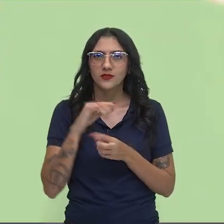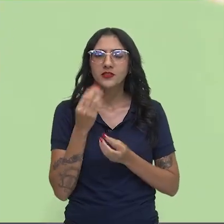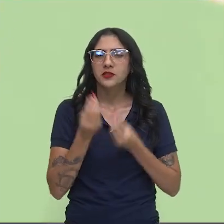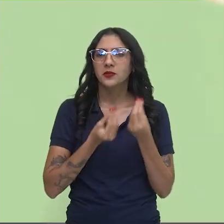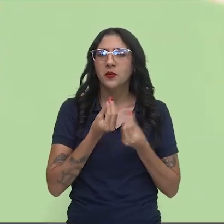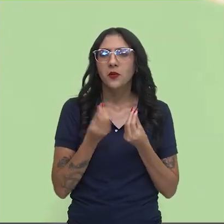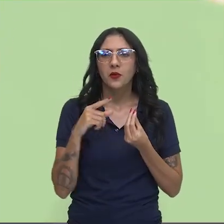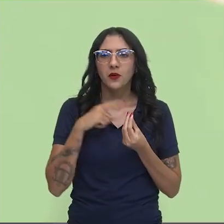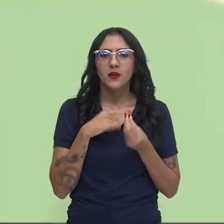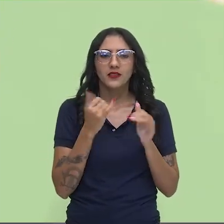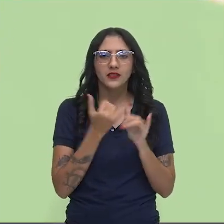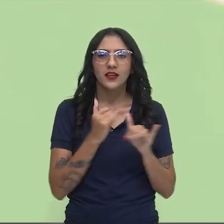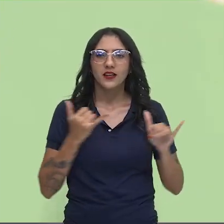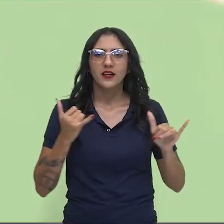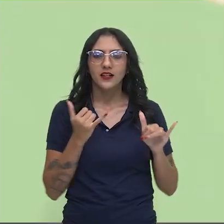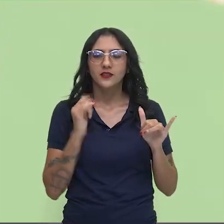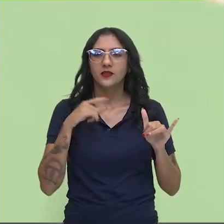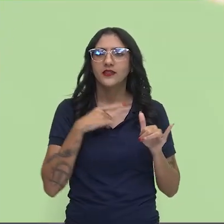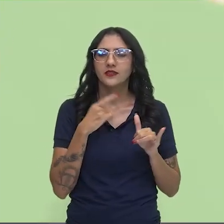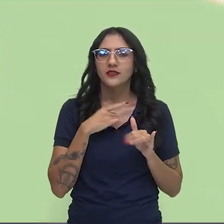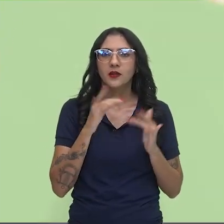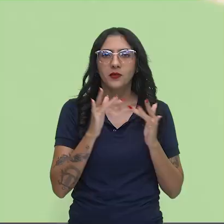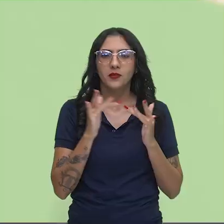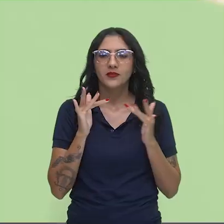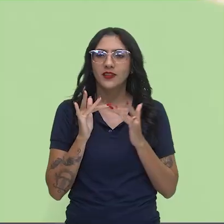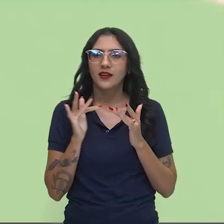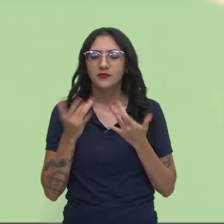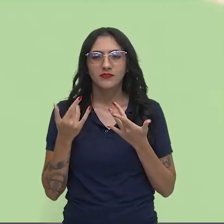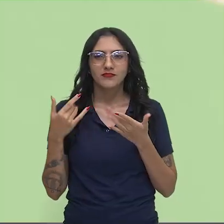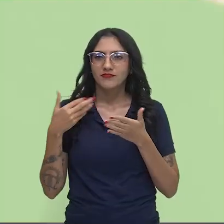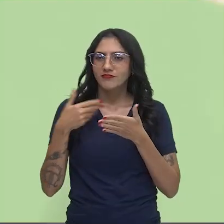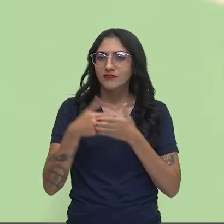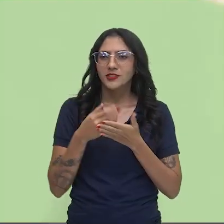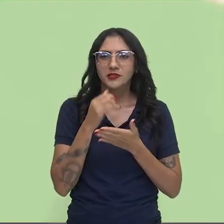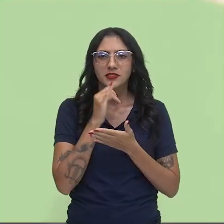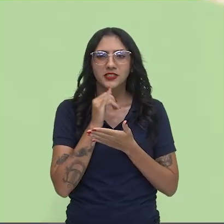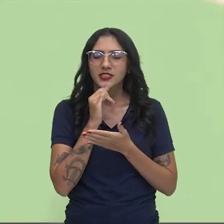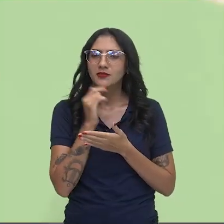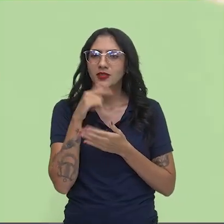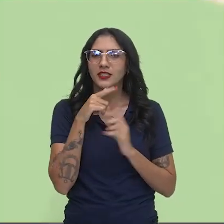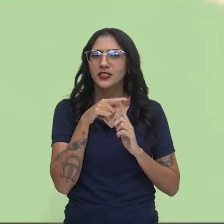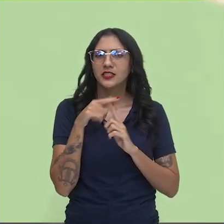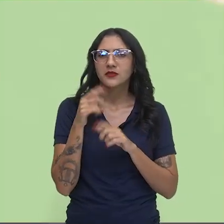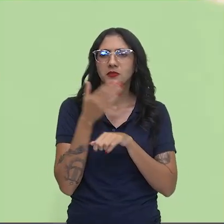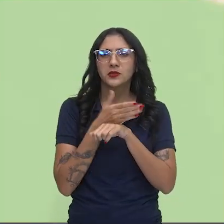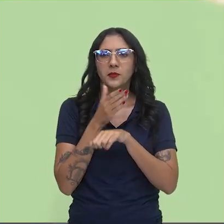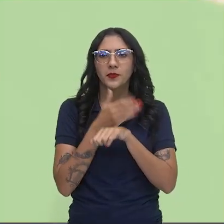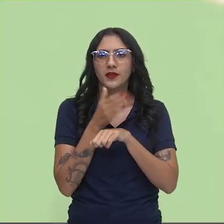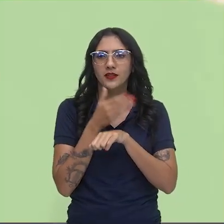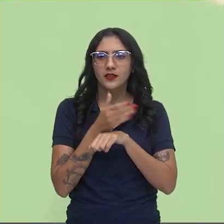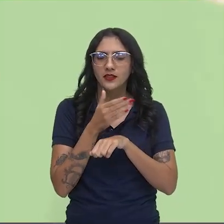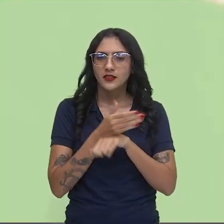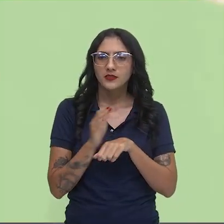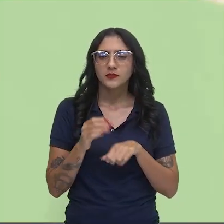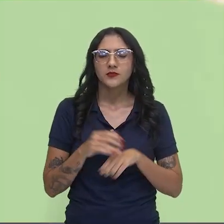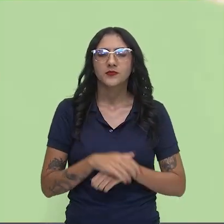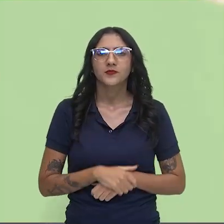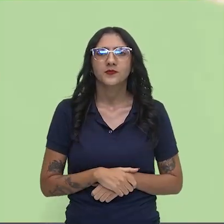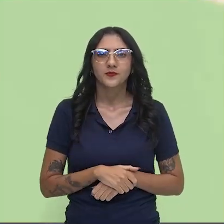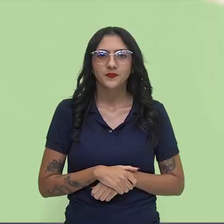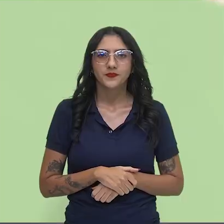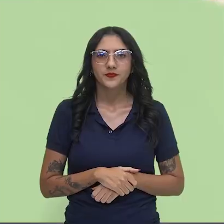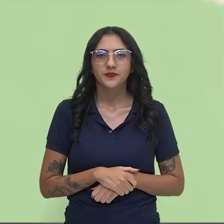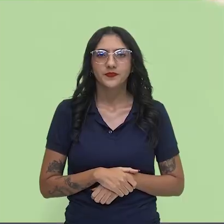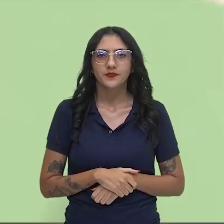a eletrodinâmica ela está, até mesmo fazendo esse tipo de atividade, fazendo essa aplicação.